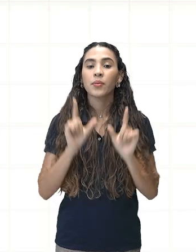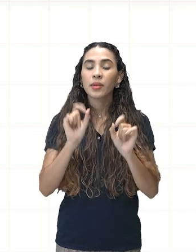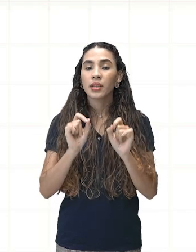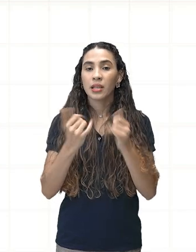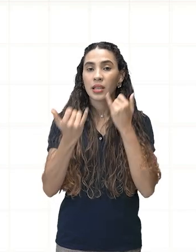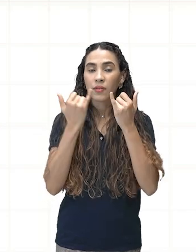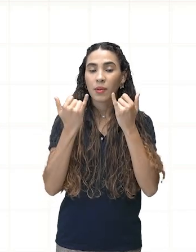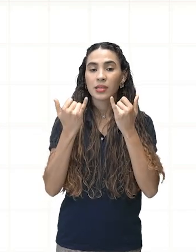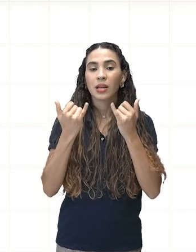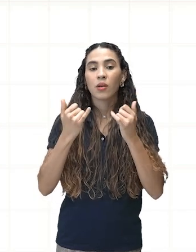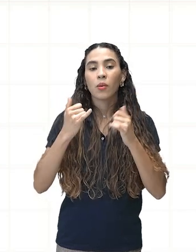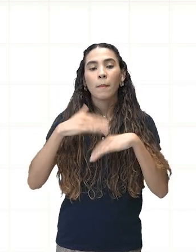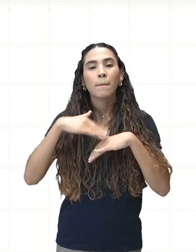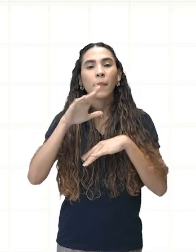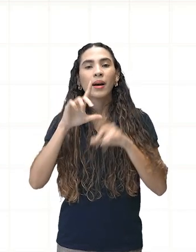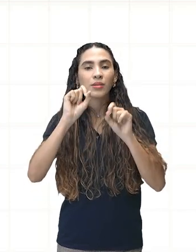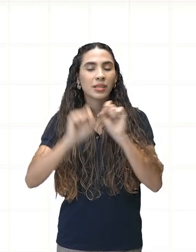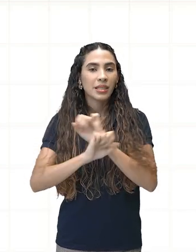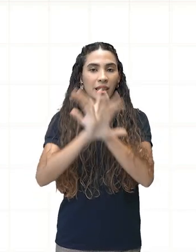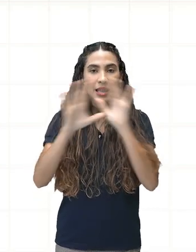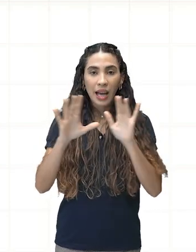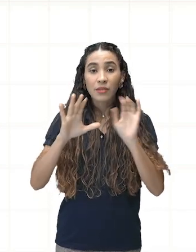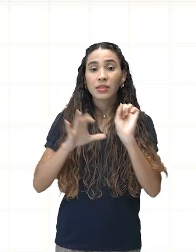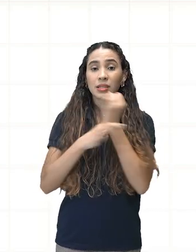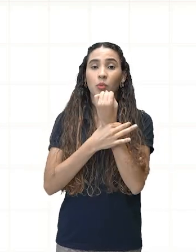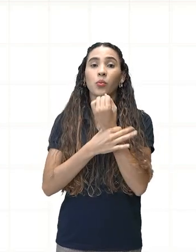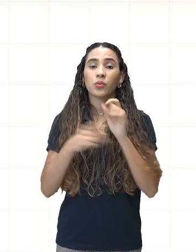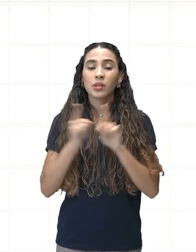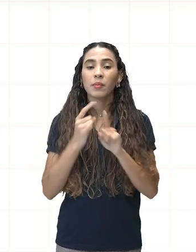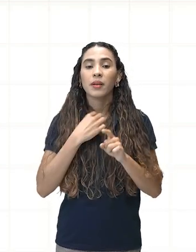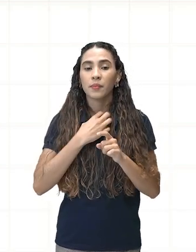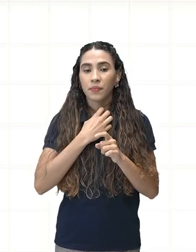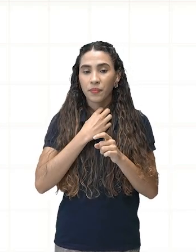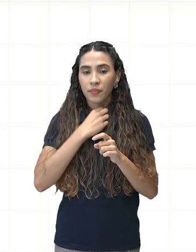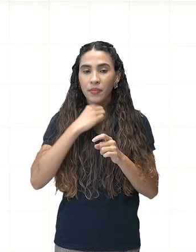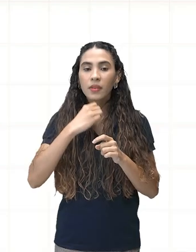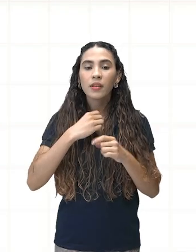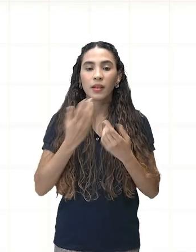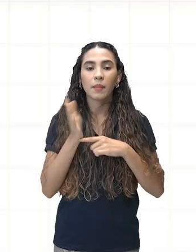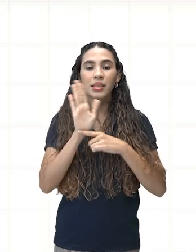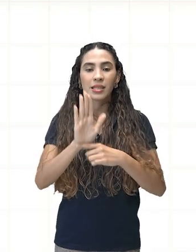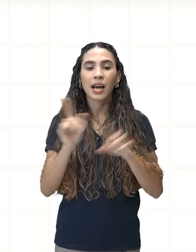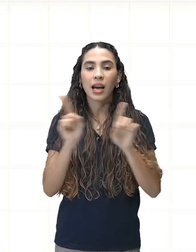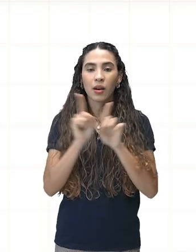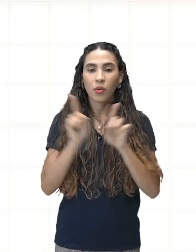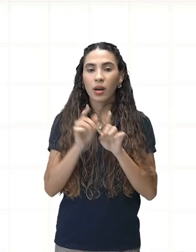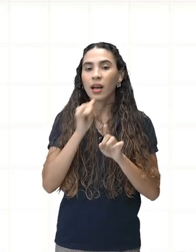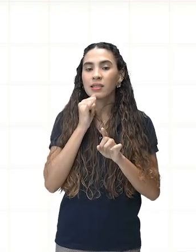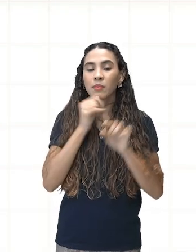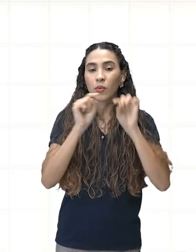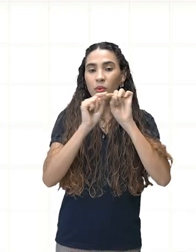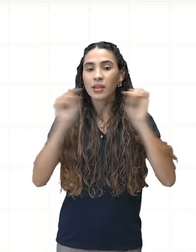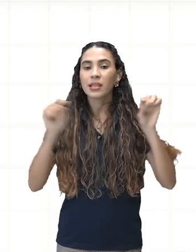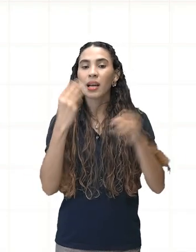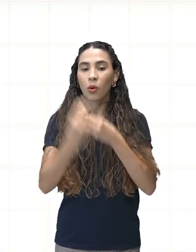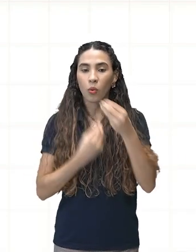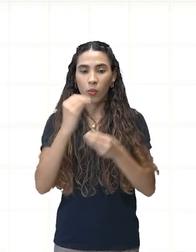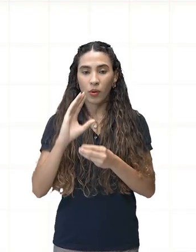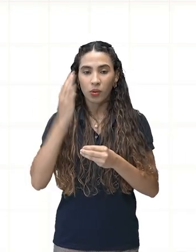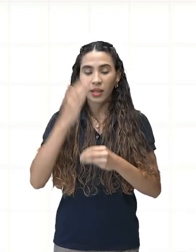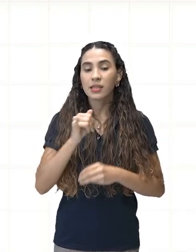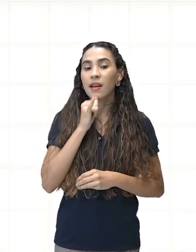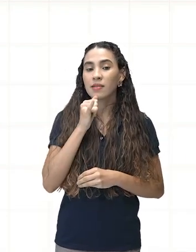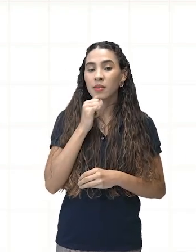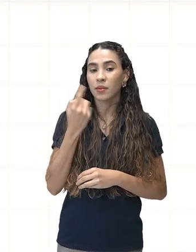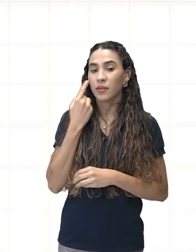esses dados estatísticos mais claros e eficazes. E eu vou mostrar isso para vocês, no caso de gráfico de linhas, como é que ele funciona. Olha